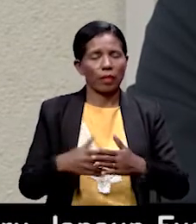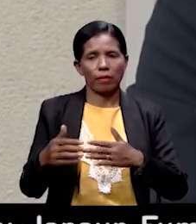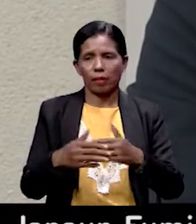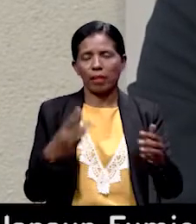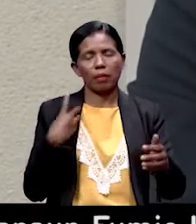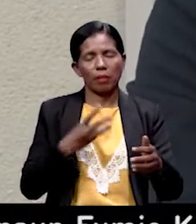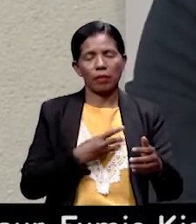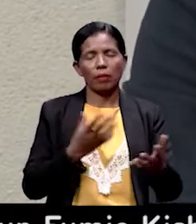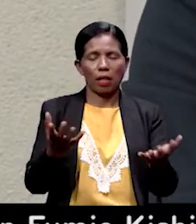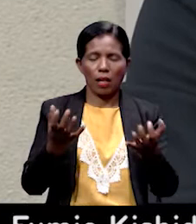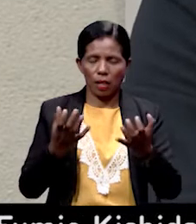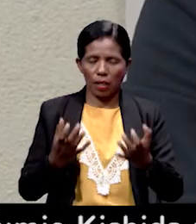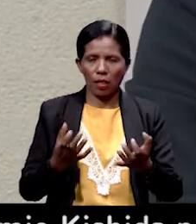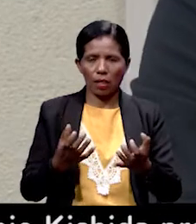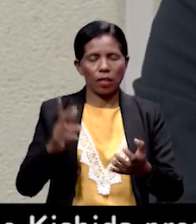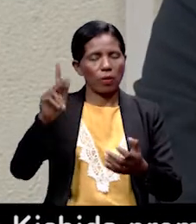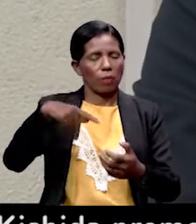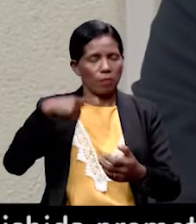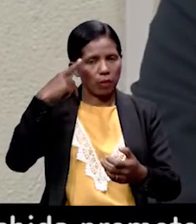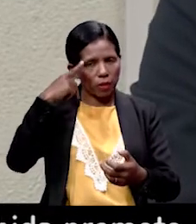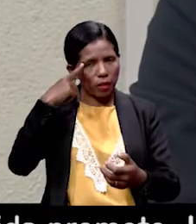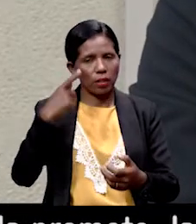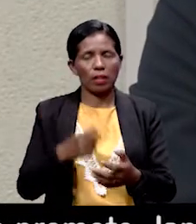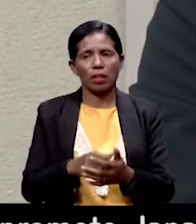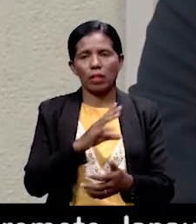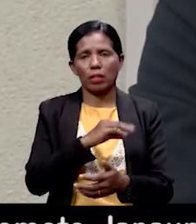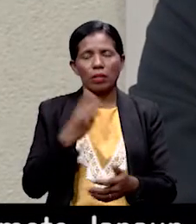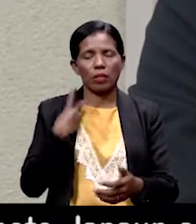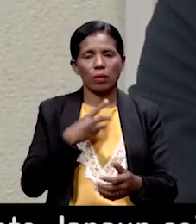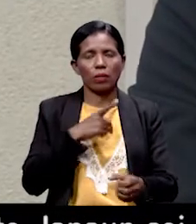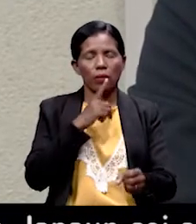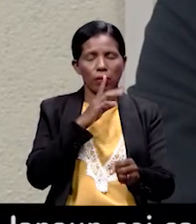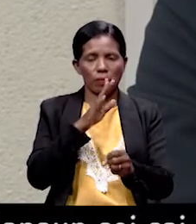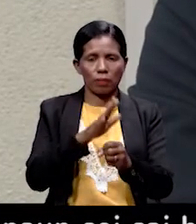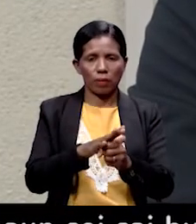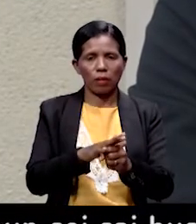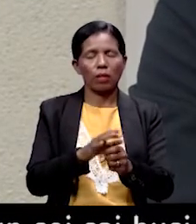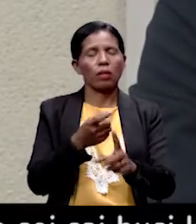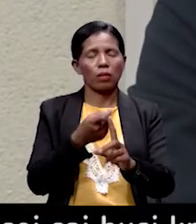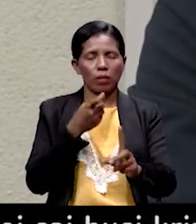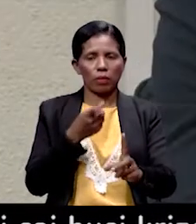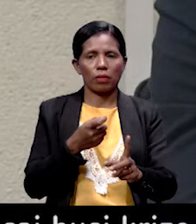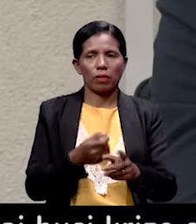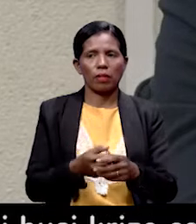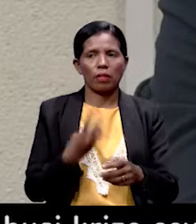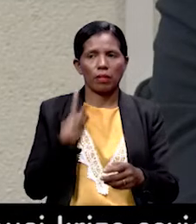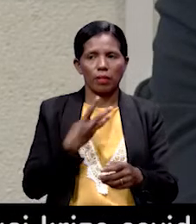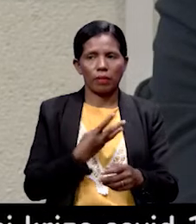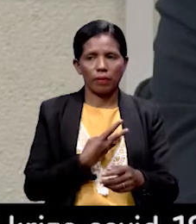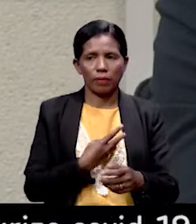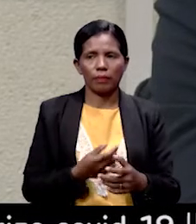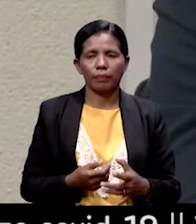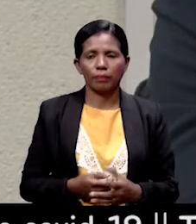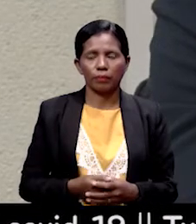vontade moral, no política, e então eu tenho compromisso na dedicação no egoísmo